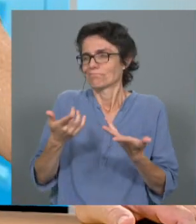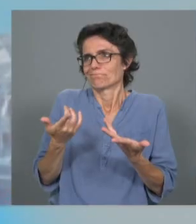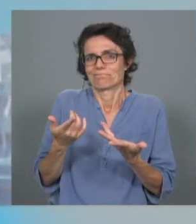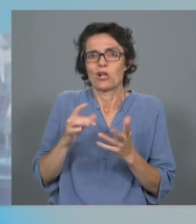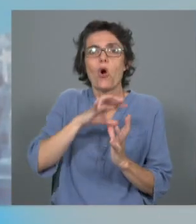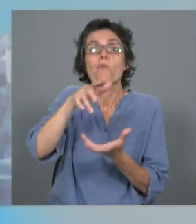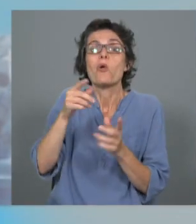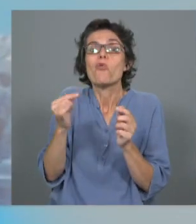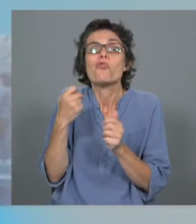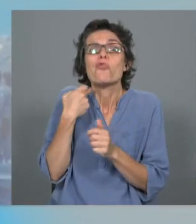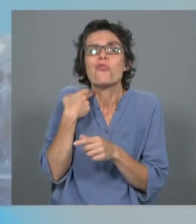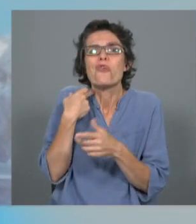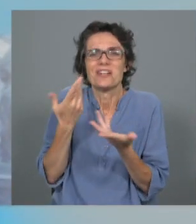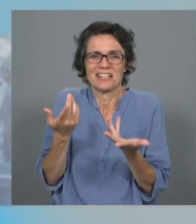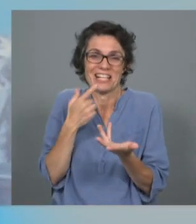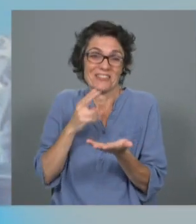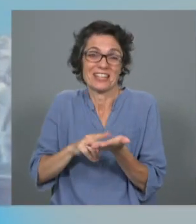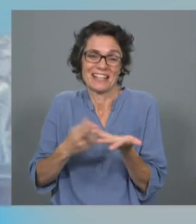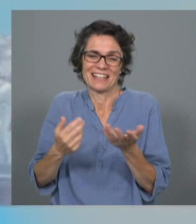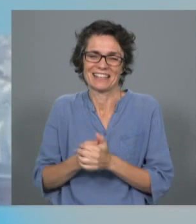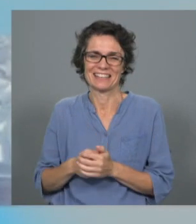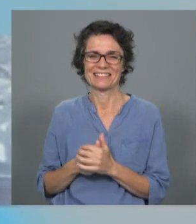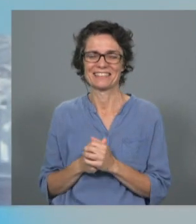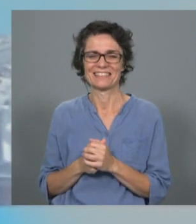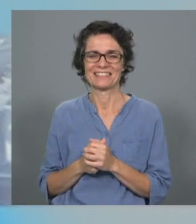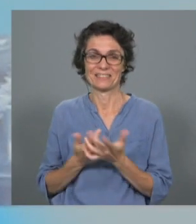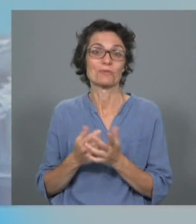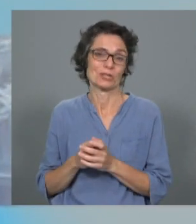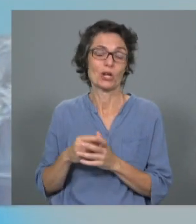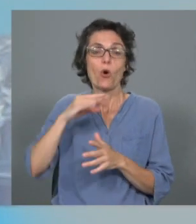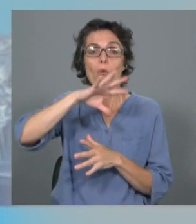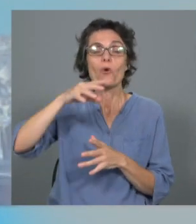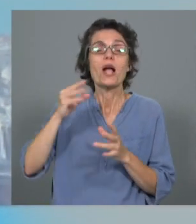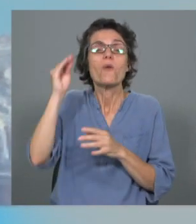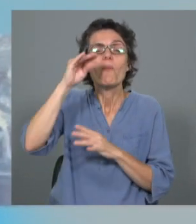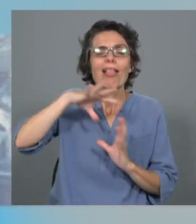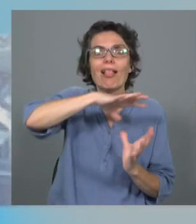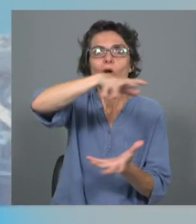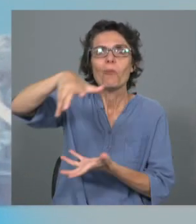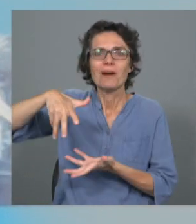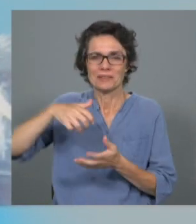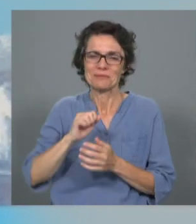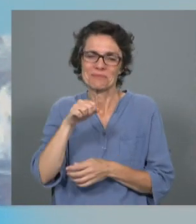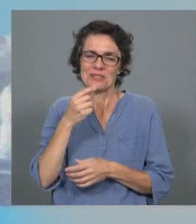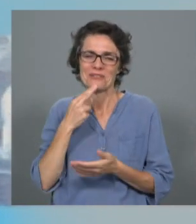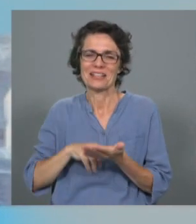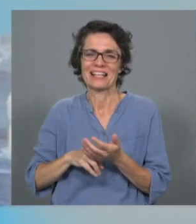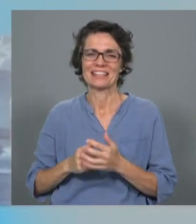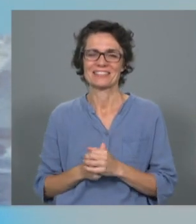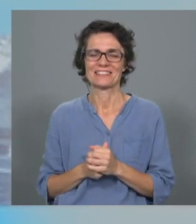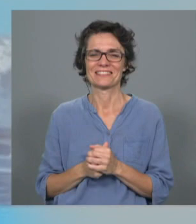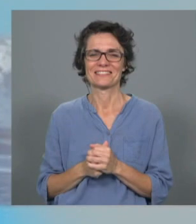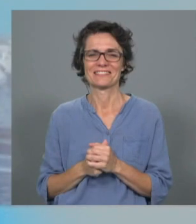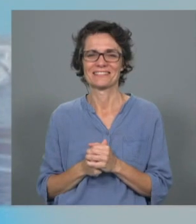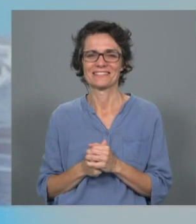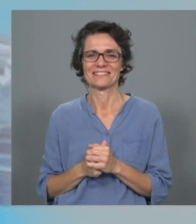gente está sempre a encontrar pessoas realmente. Enfim. Bem. Uma aldeia global, não é? Uma aldeia global. Esta que habitamos. E se tempo de